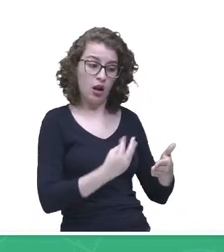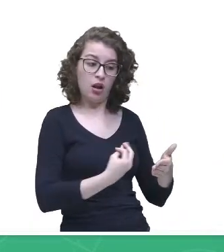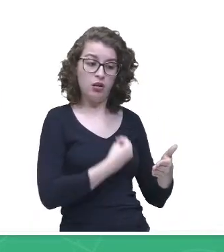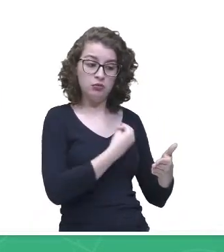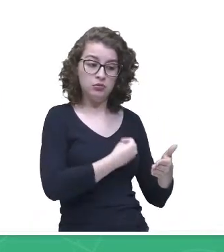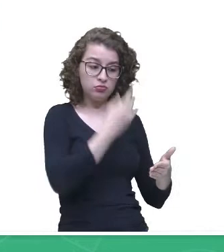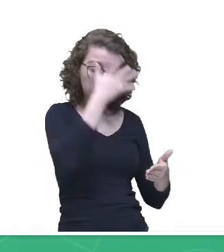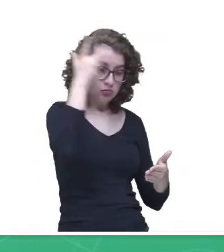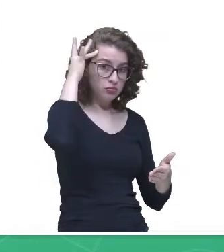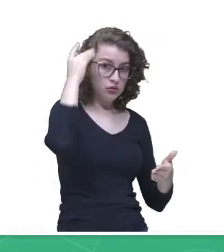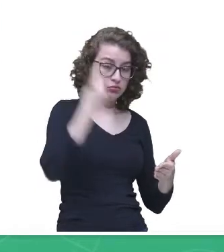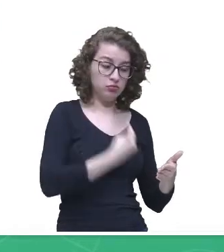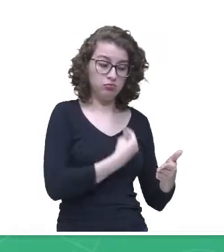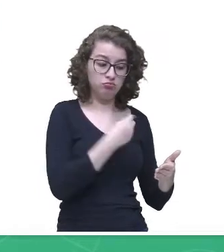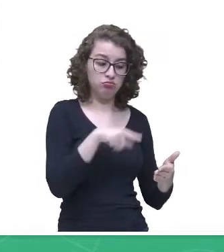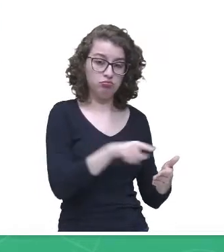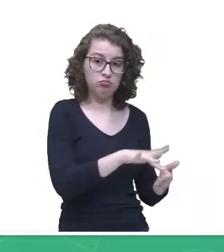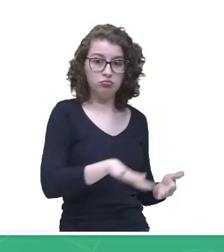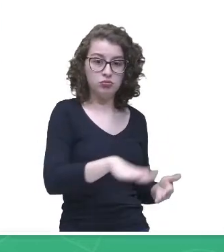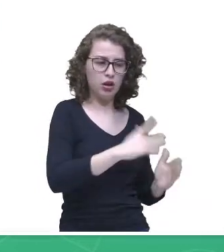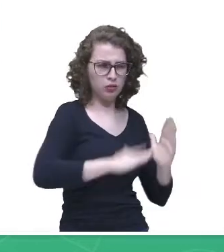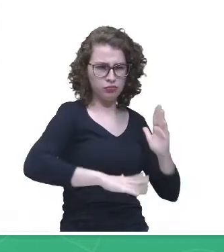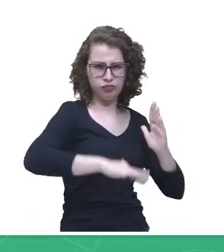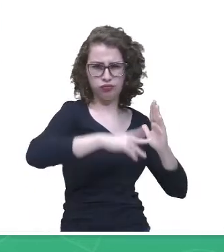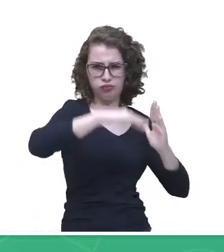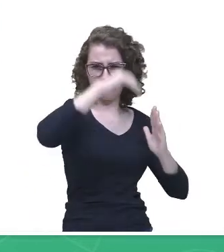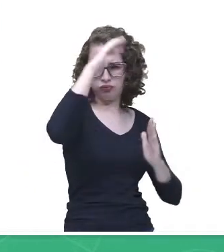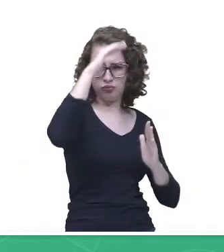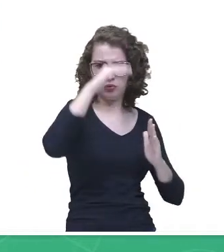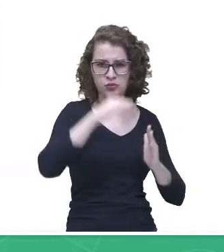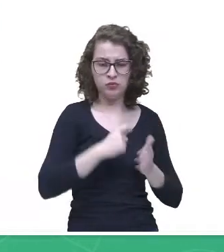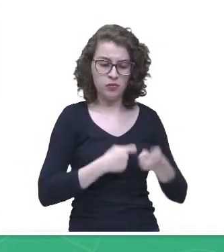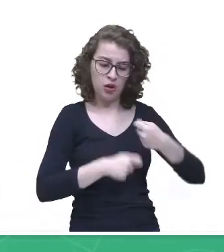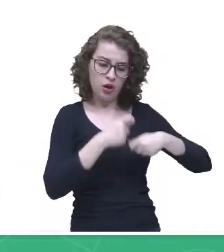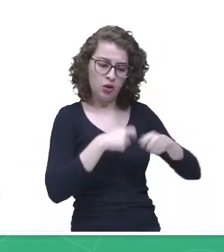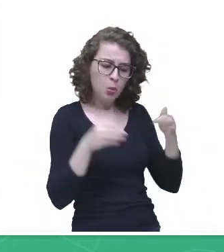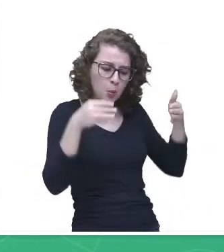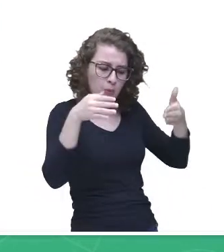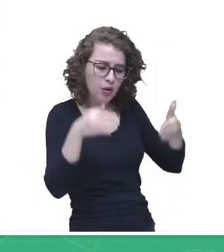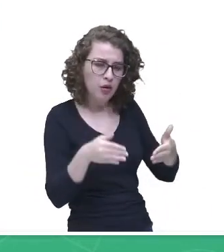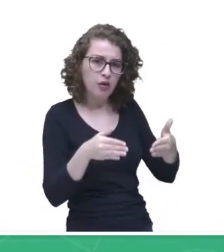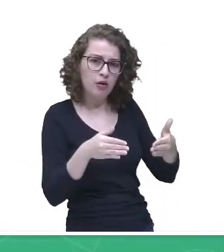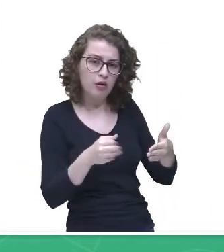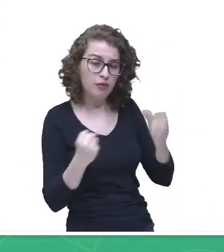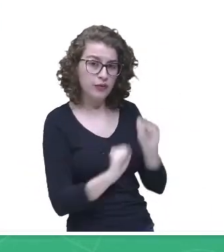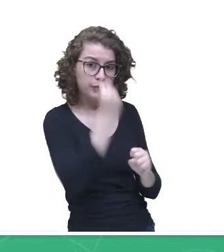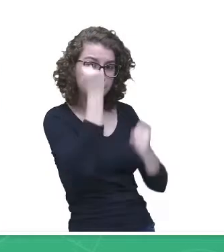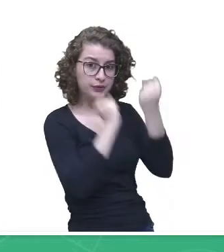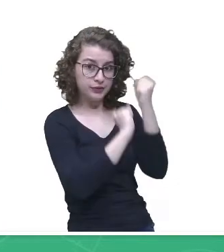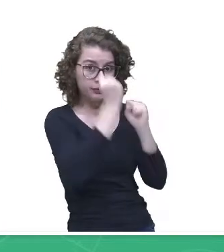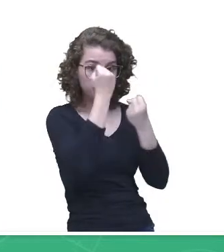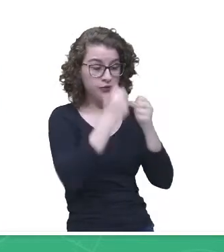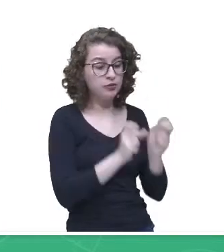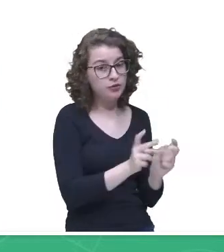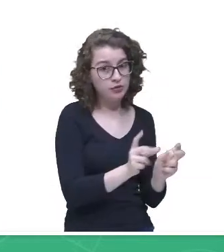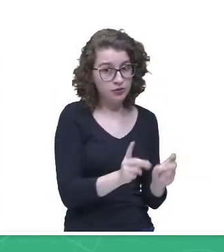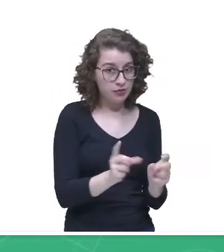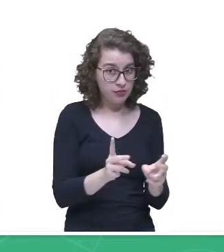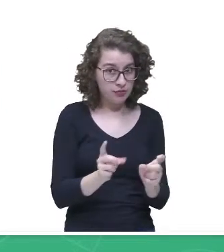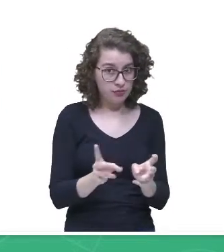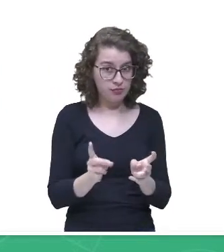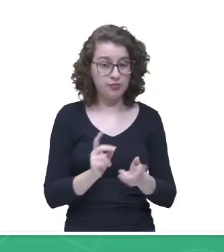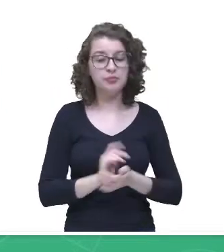de habitantes e traz umas atividades econômicas mais voltadas à indústria e ao comércio, por